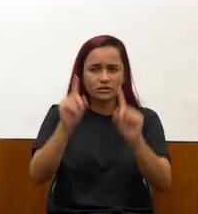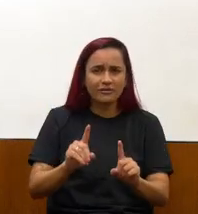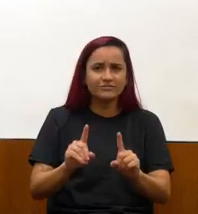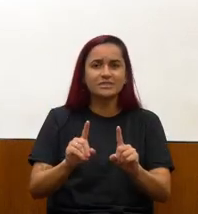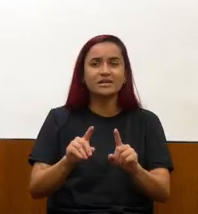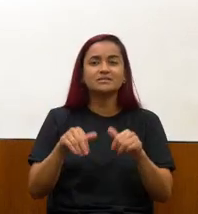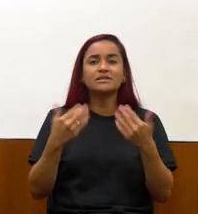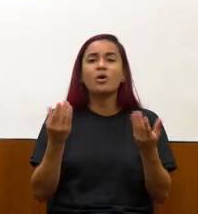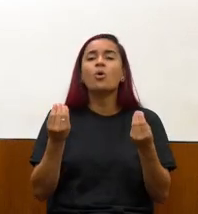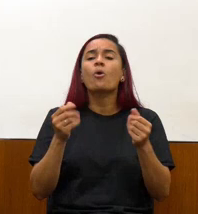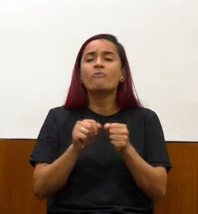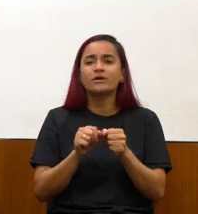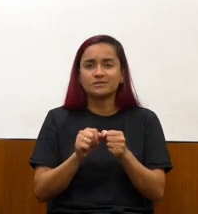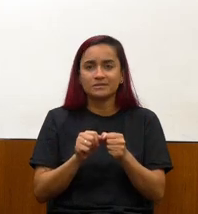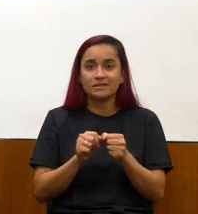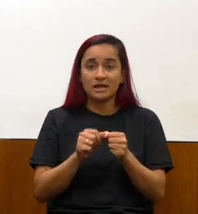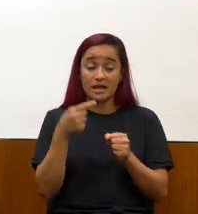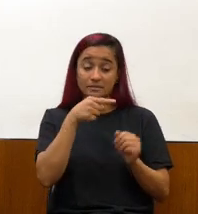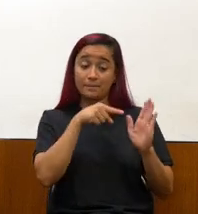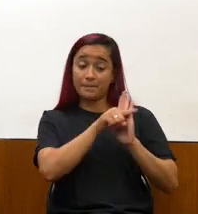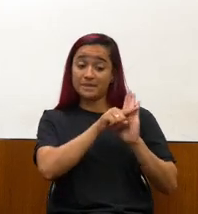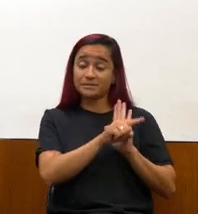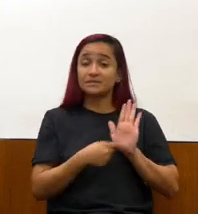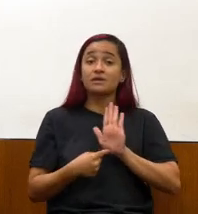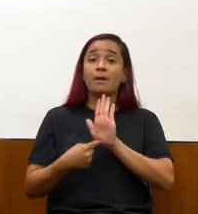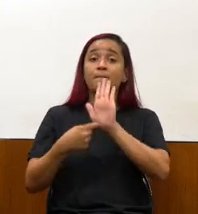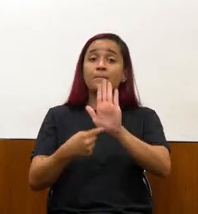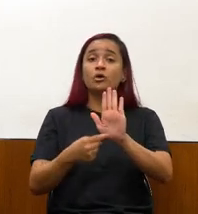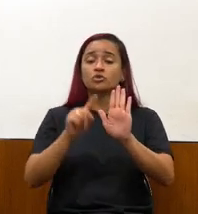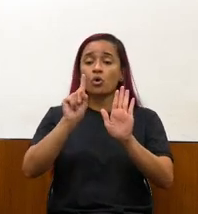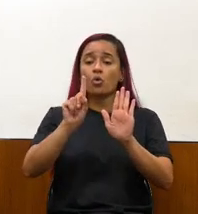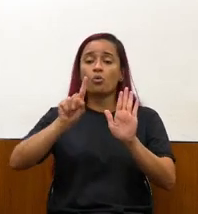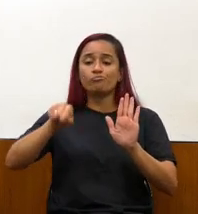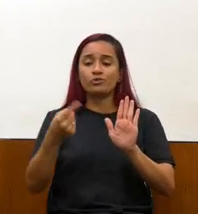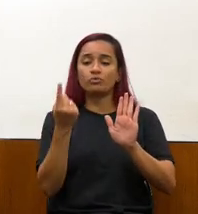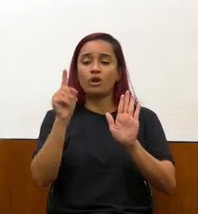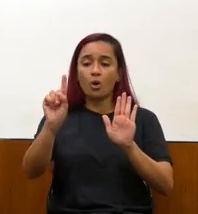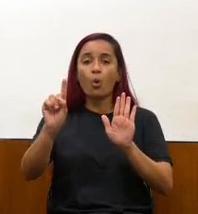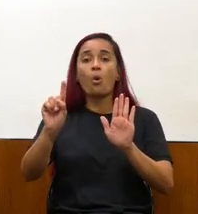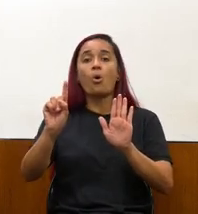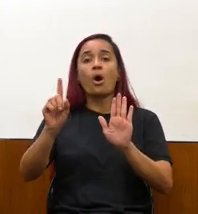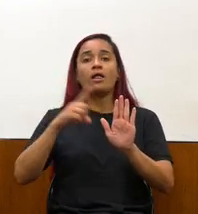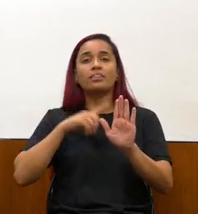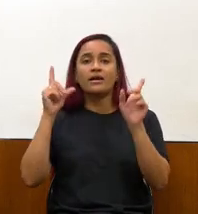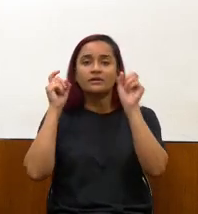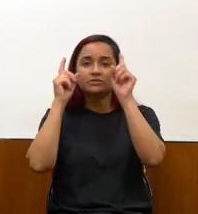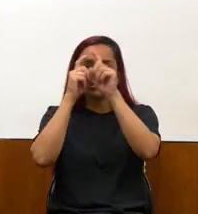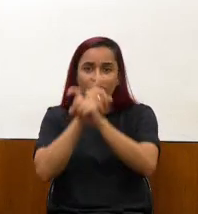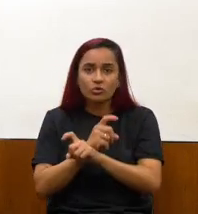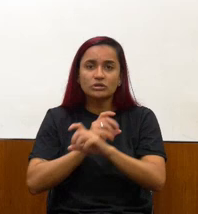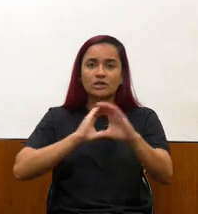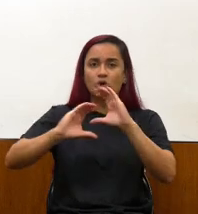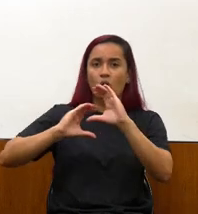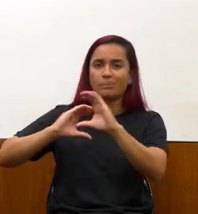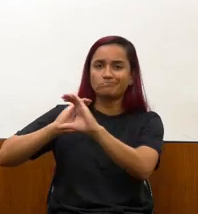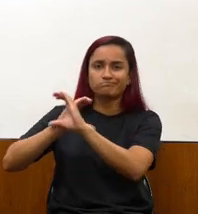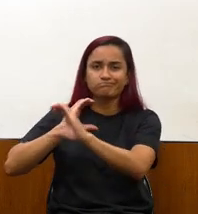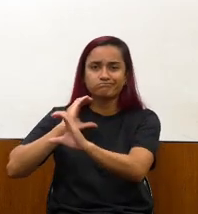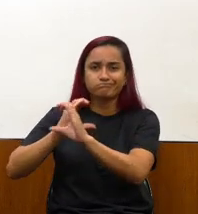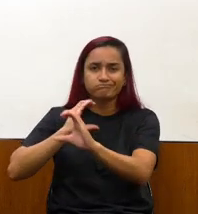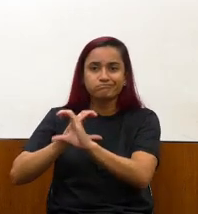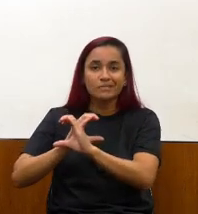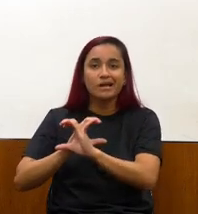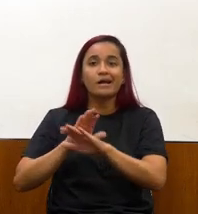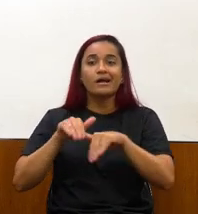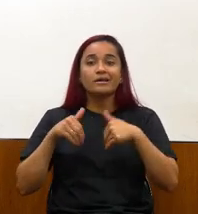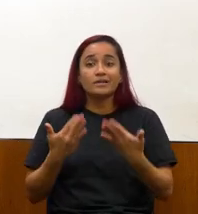desse censo de 2022 com o resultado de que 1,1% da população tem alguma dificuldade em se comunicar. E eu poderia ficar aqui falando só sobre as